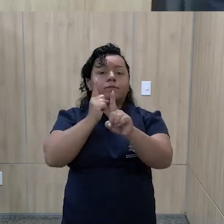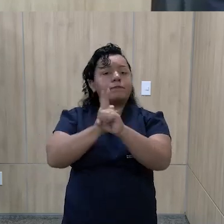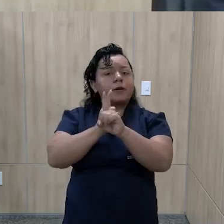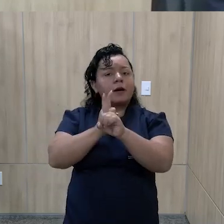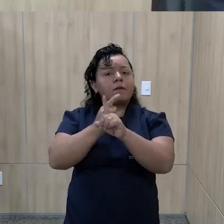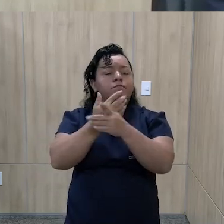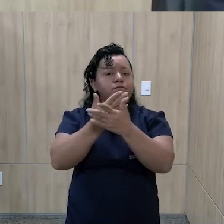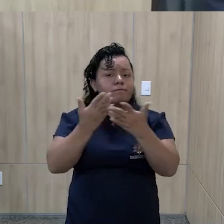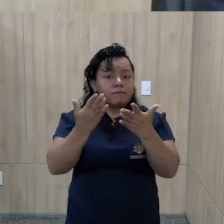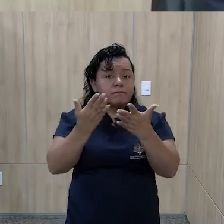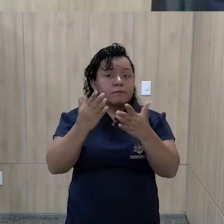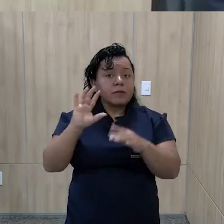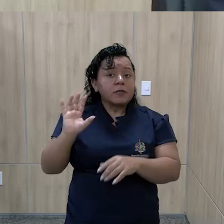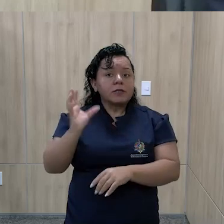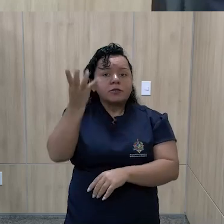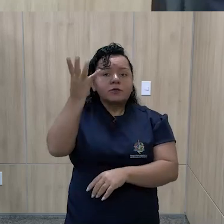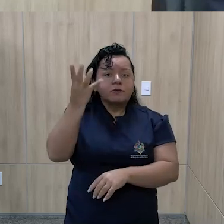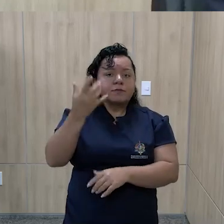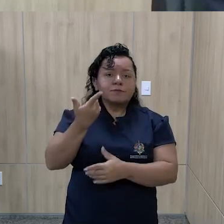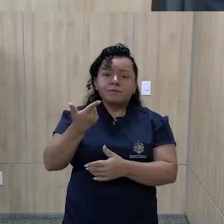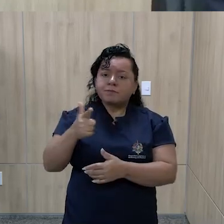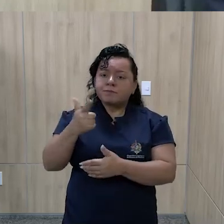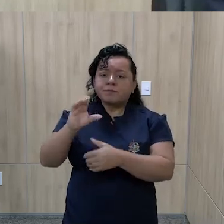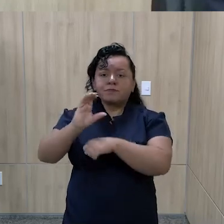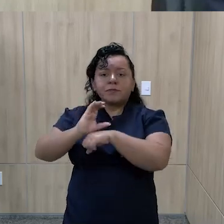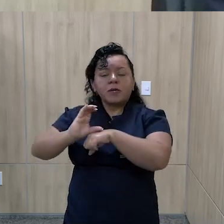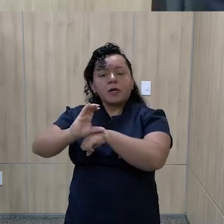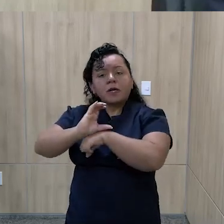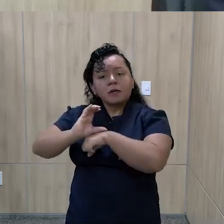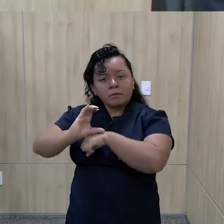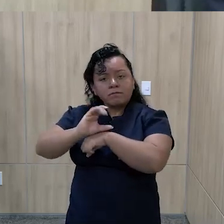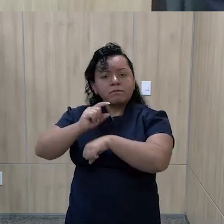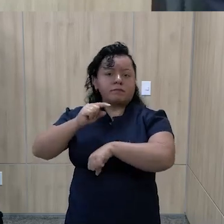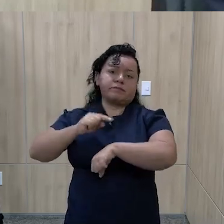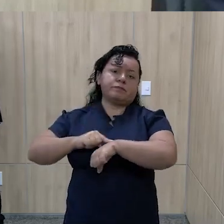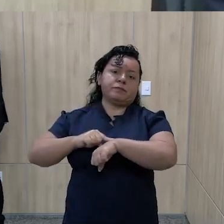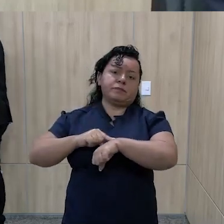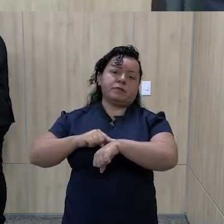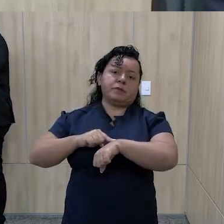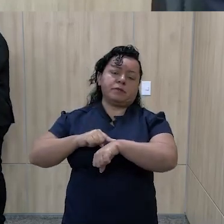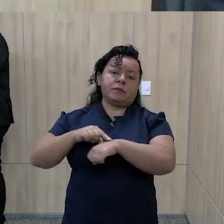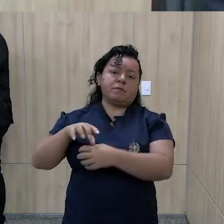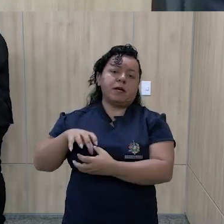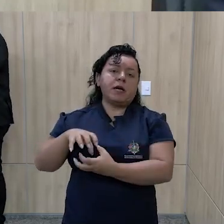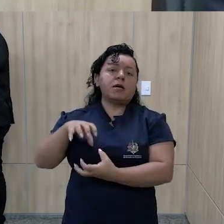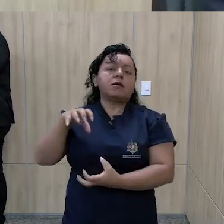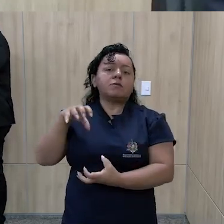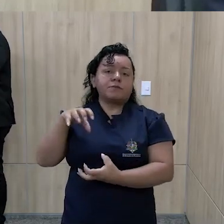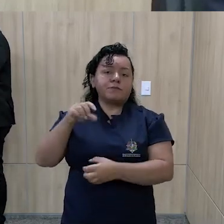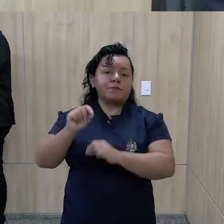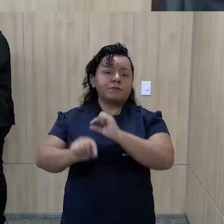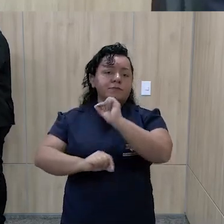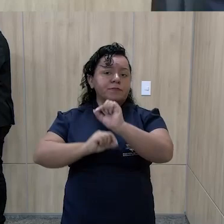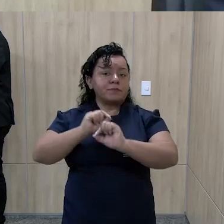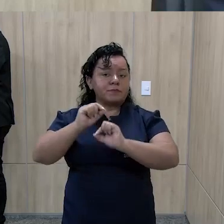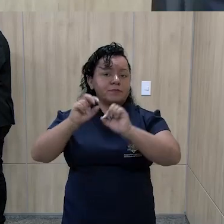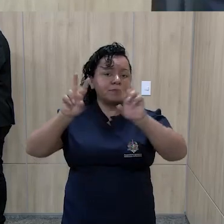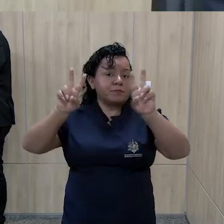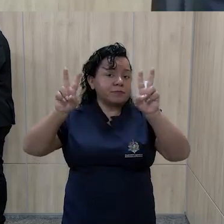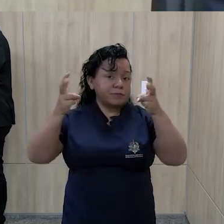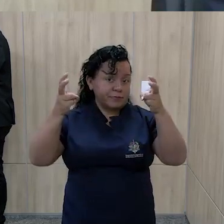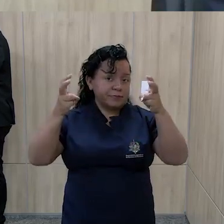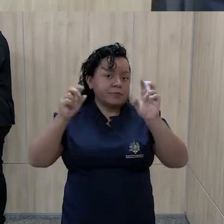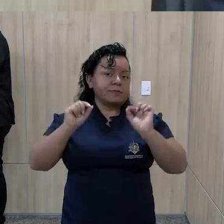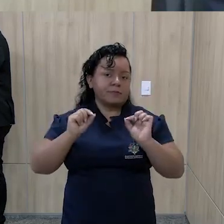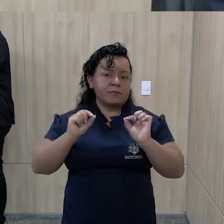de resolver essa inconstitucionalidade então levará um pouco mais de tempo para amadurecimento dessa matéria